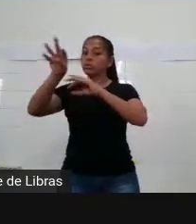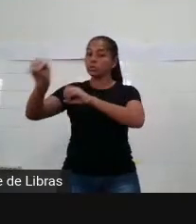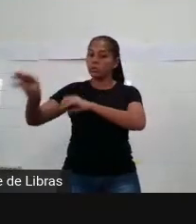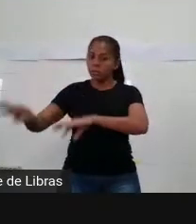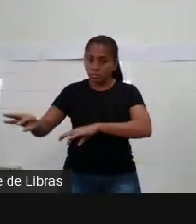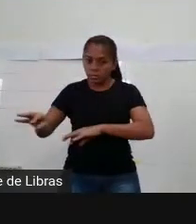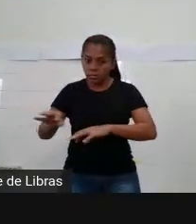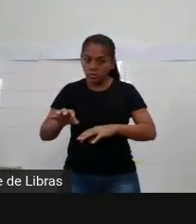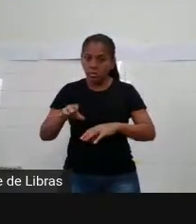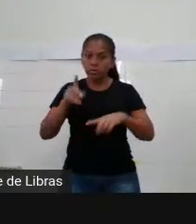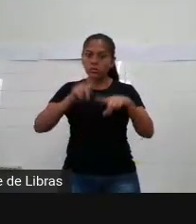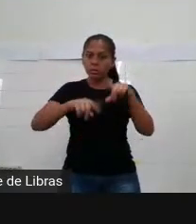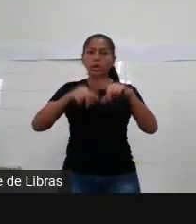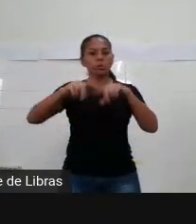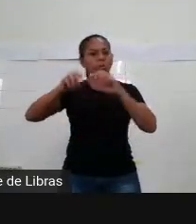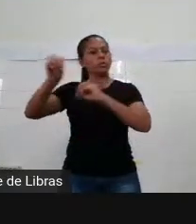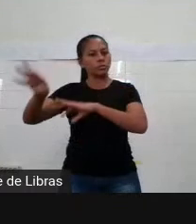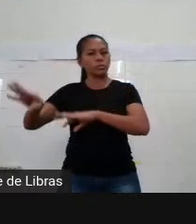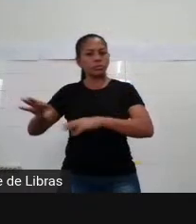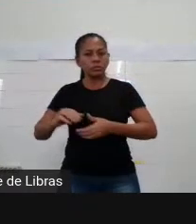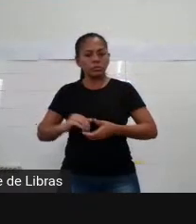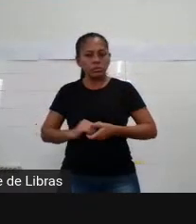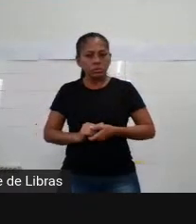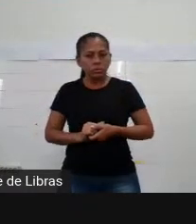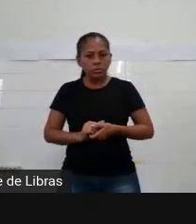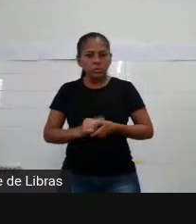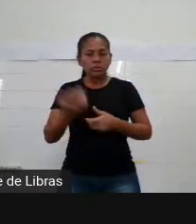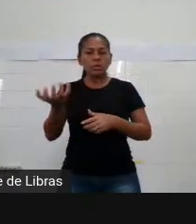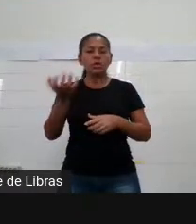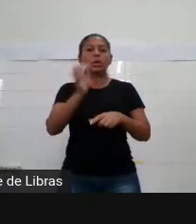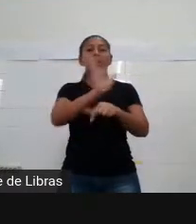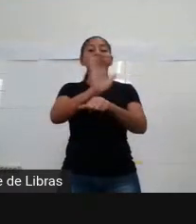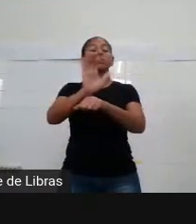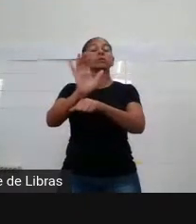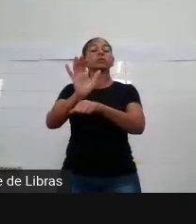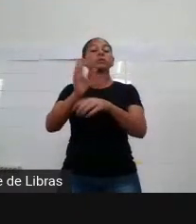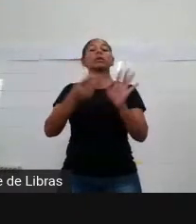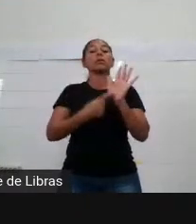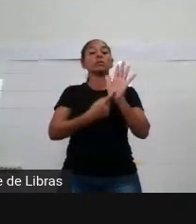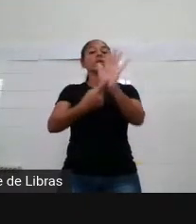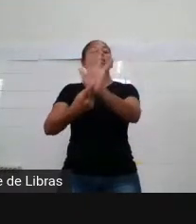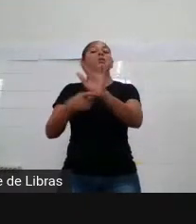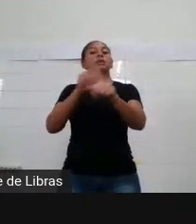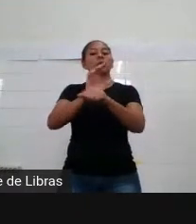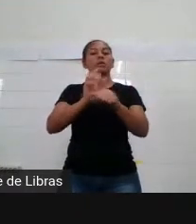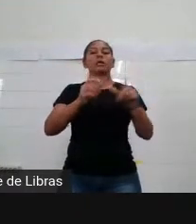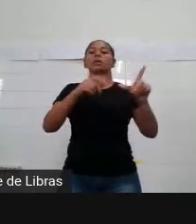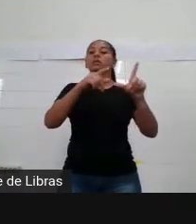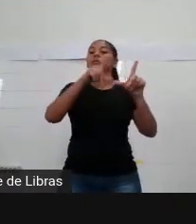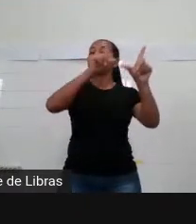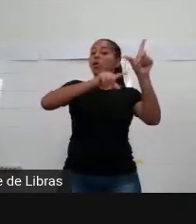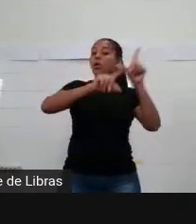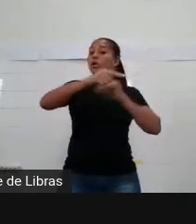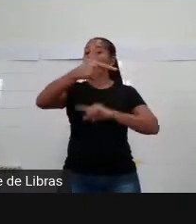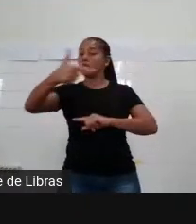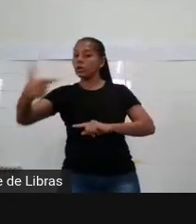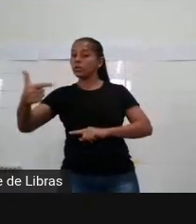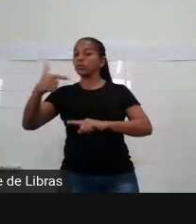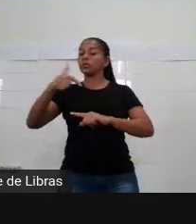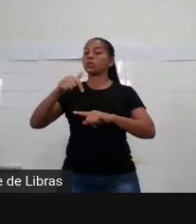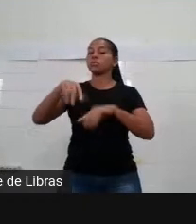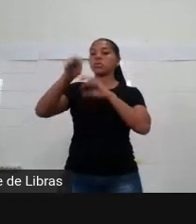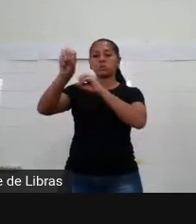o produto que seria apresentado à tarde, o L2, o aplicativo para aprendizagem da língua